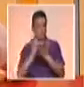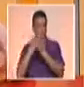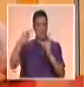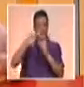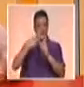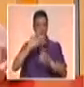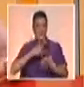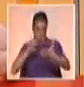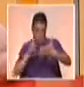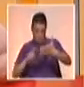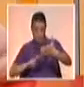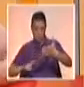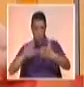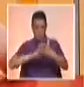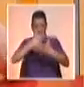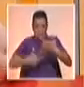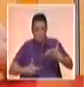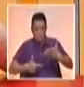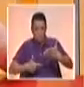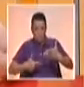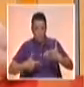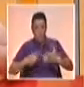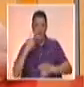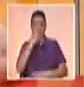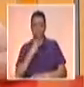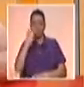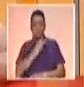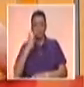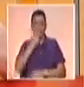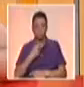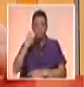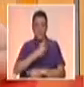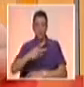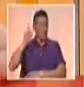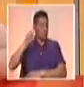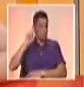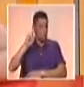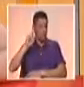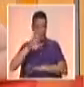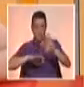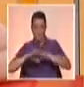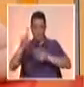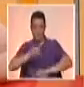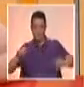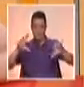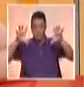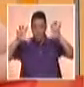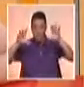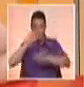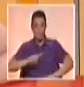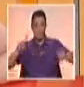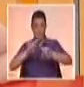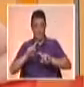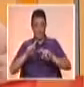que ela queria ler o livro, queria ler o texto. Então aí sim, a terapia da fala é fundamental. Não vamos fazer dela também o bicho papão que já foi, não